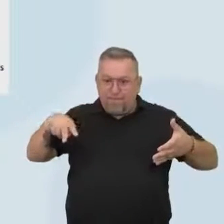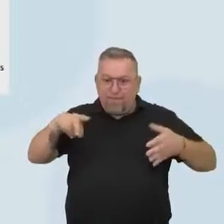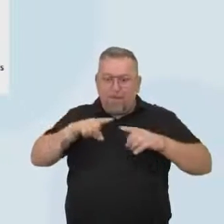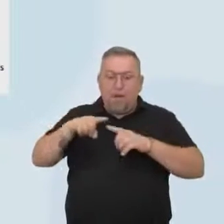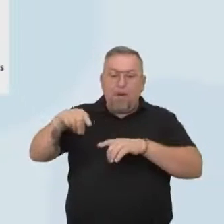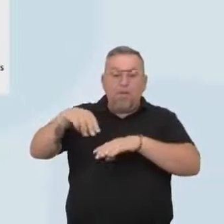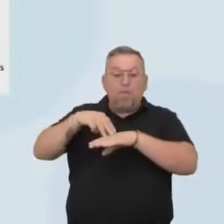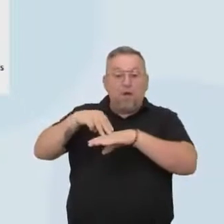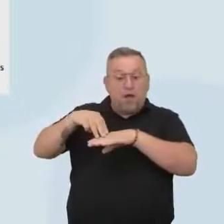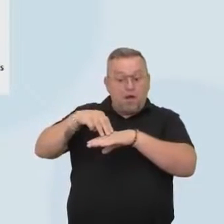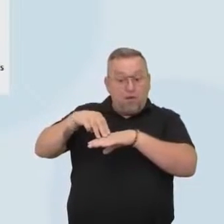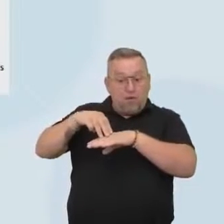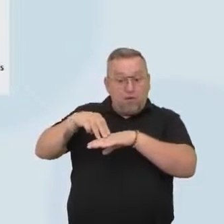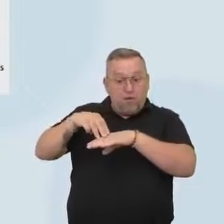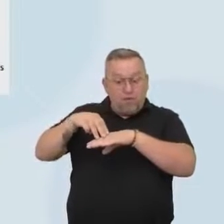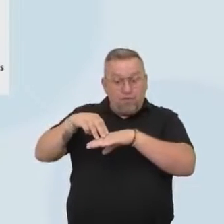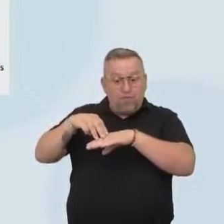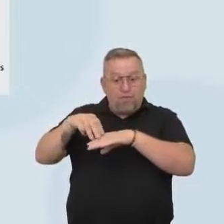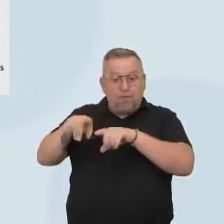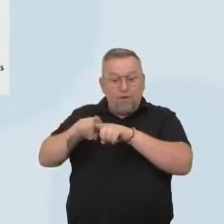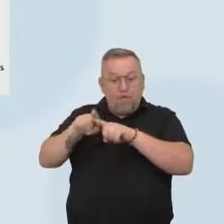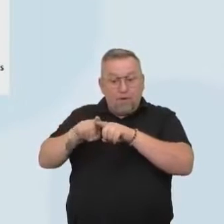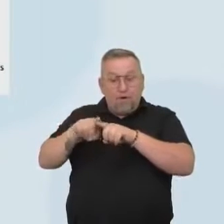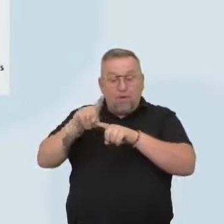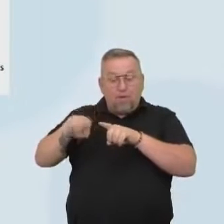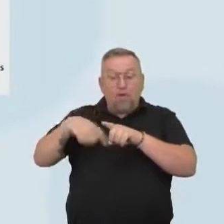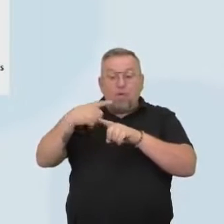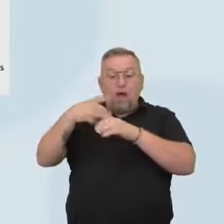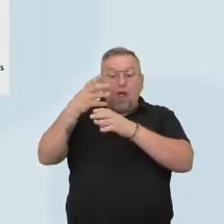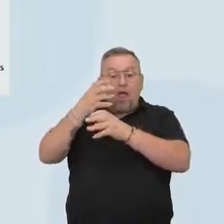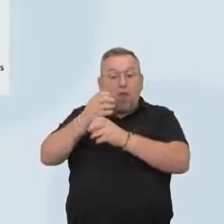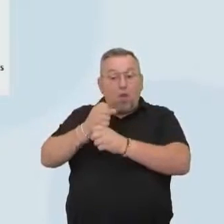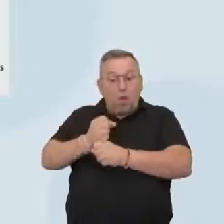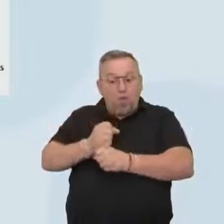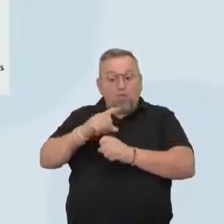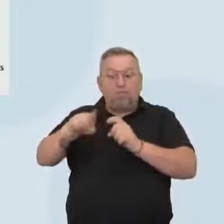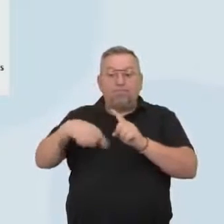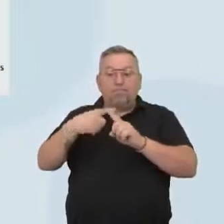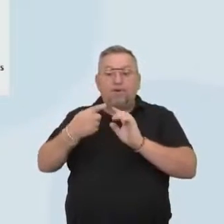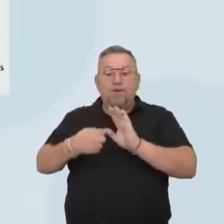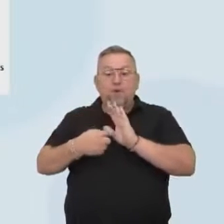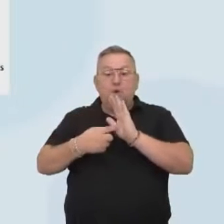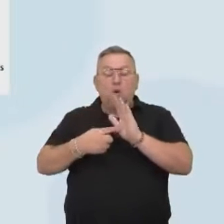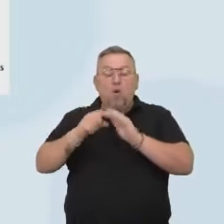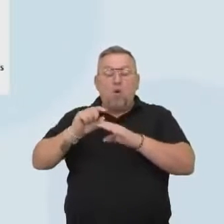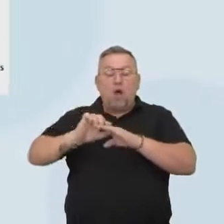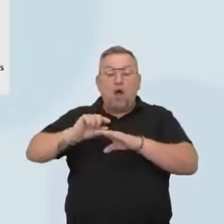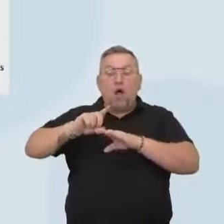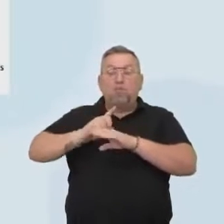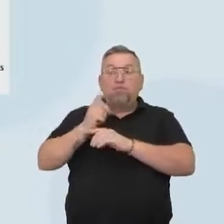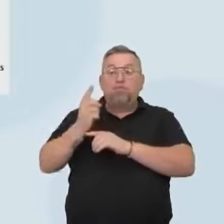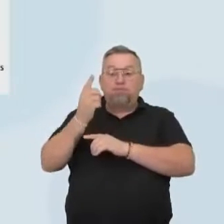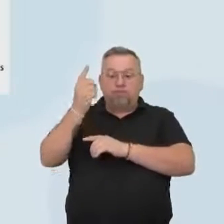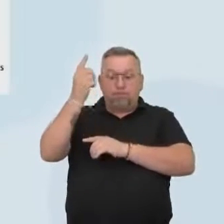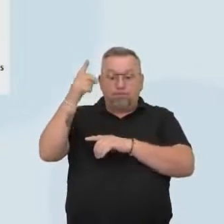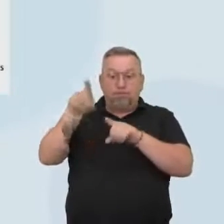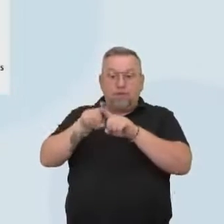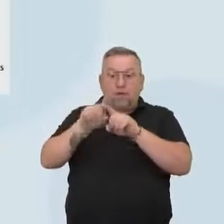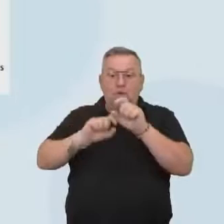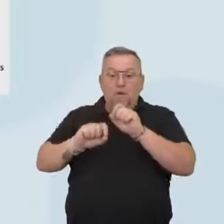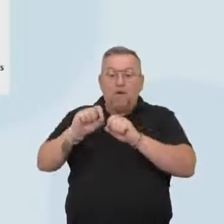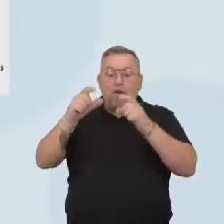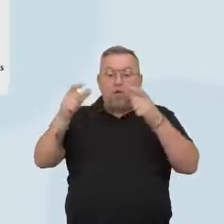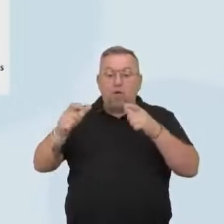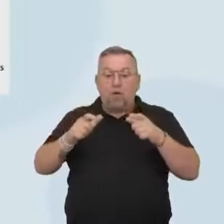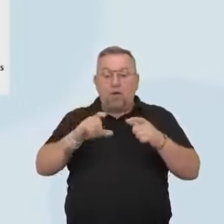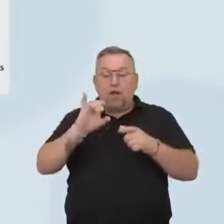marrom aí, e clareando, né, quanto mais escuro, mais mostra a elevação da altitude, né, e essas regiões aí,